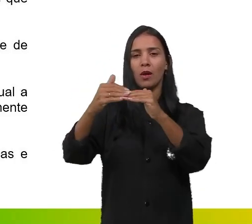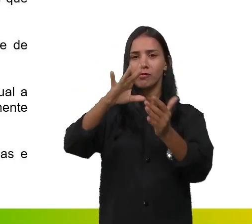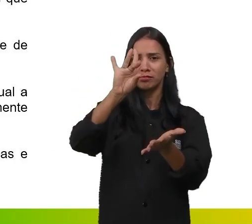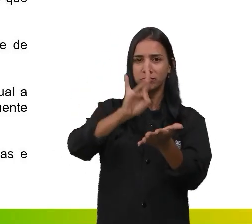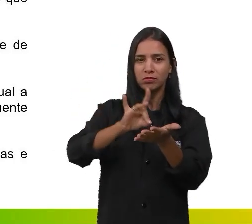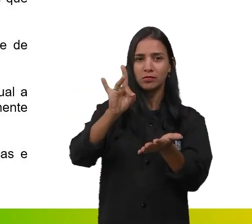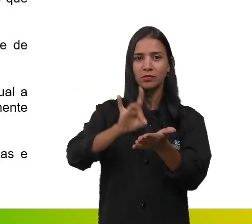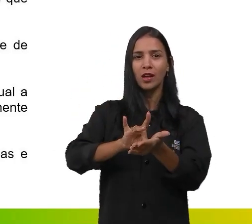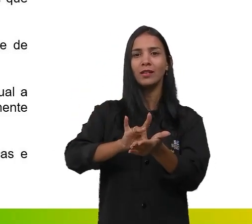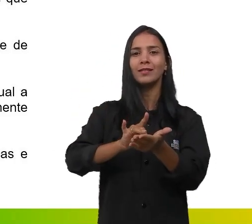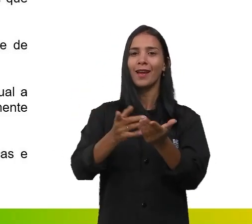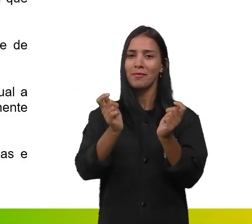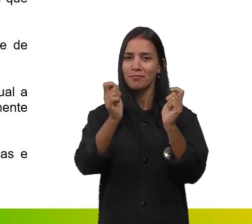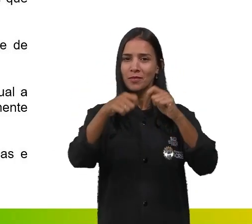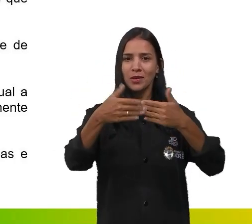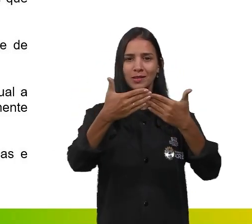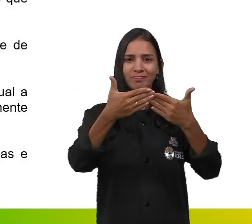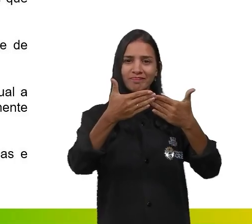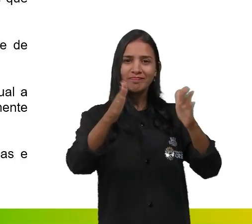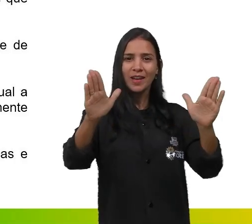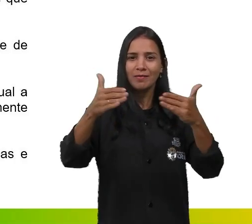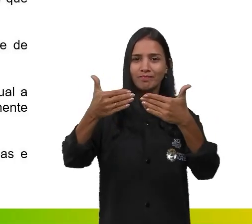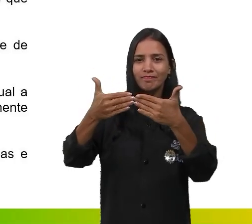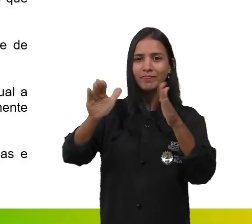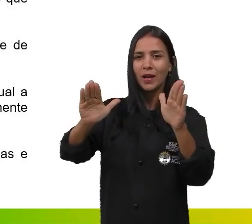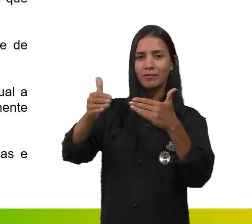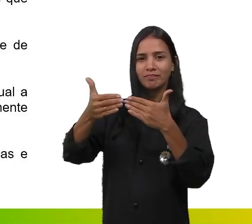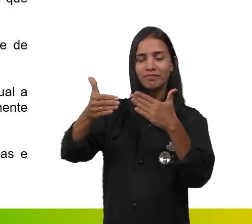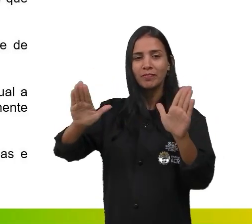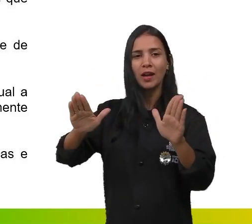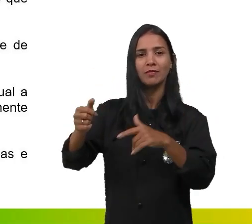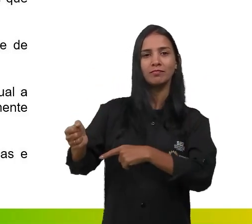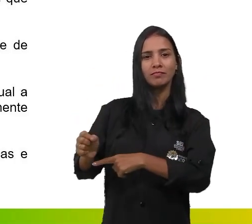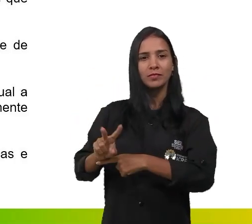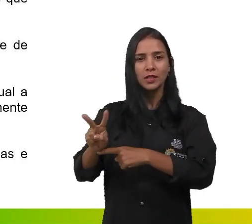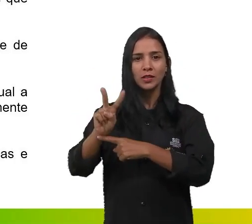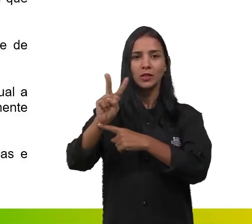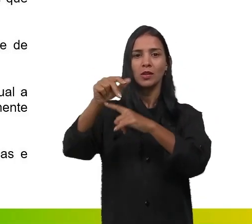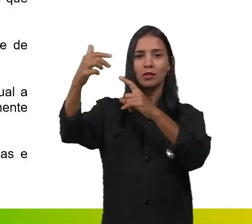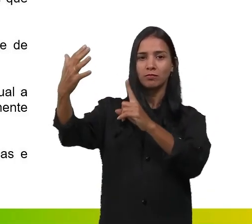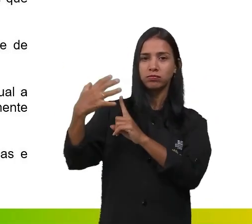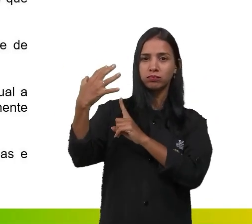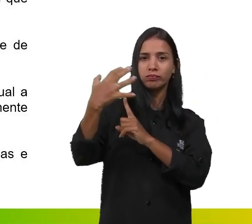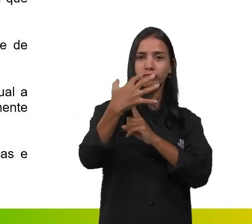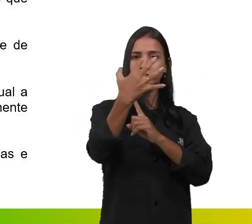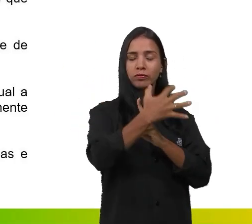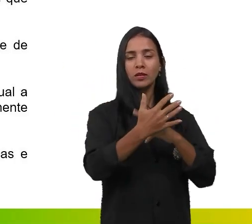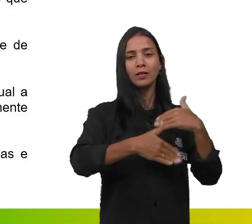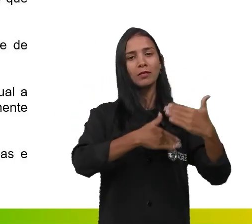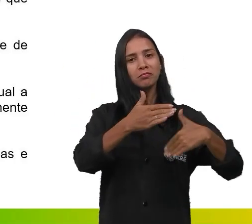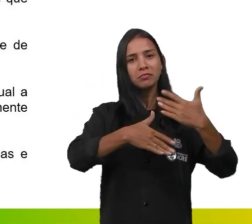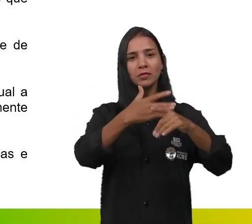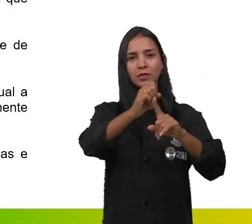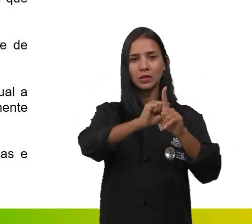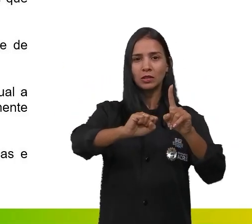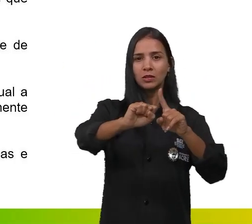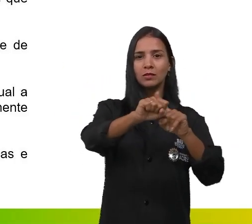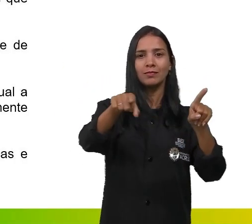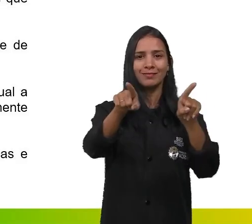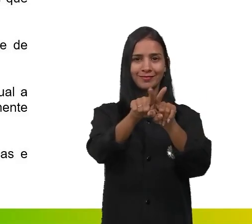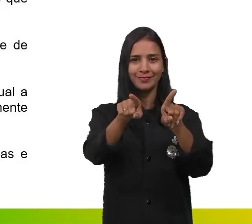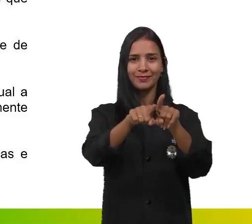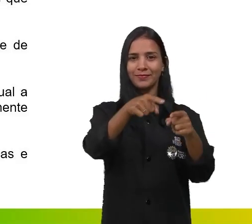válidas, abrindo espaço para a valorização de suas contribuições na